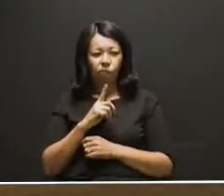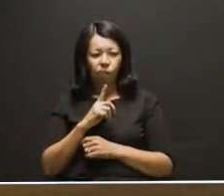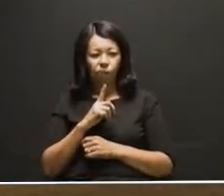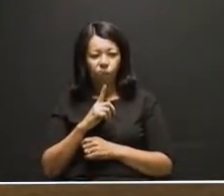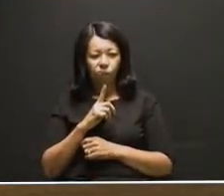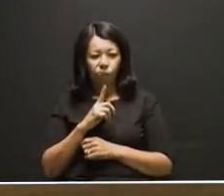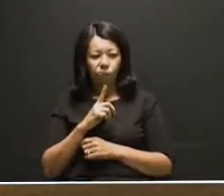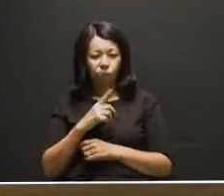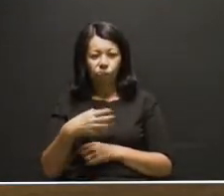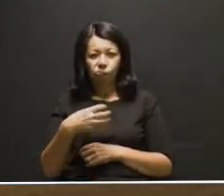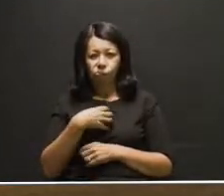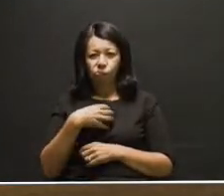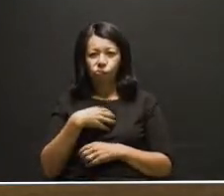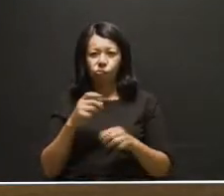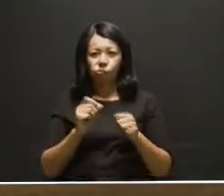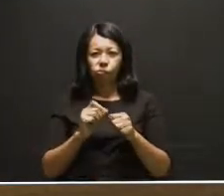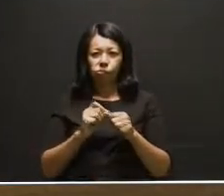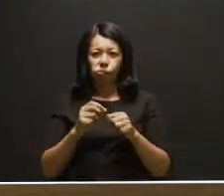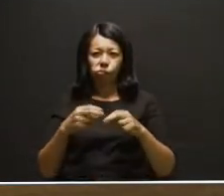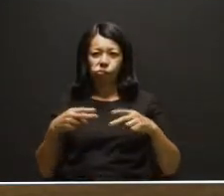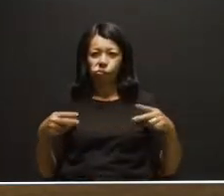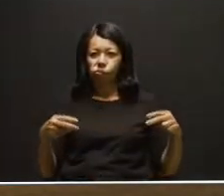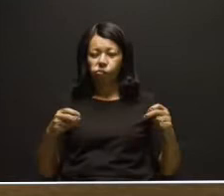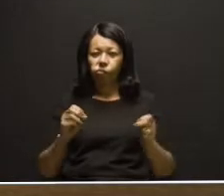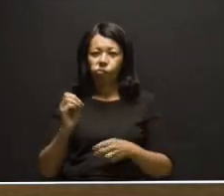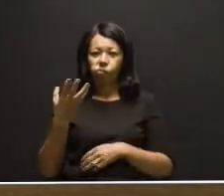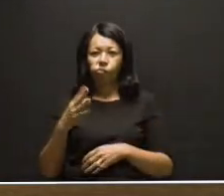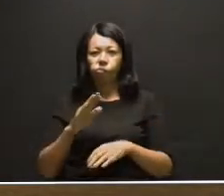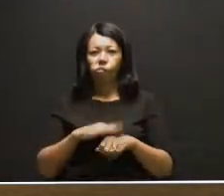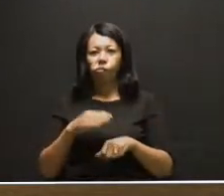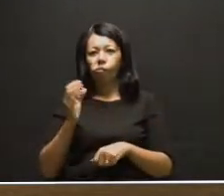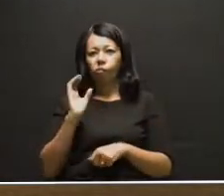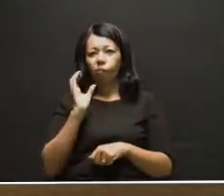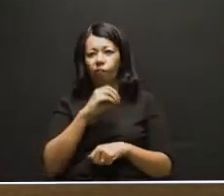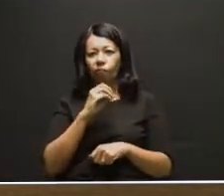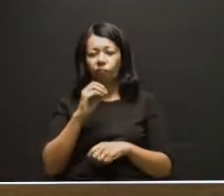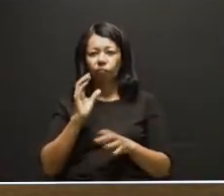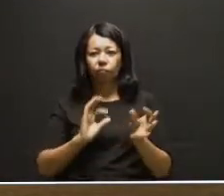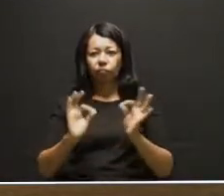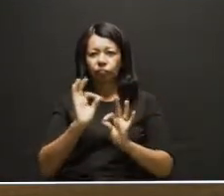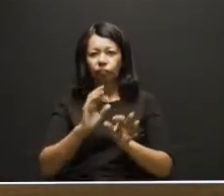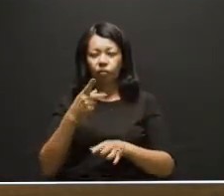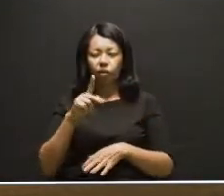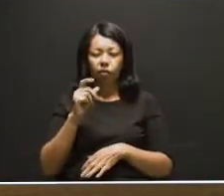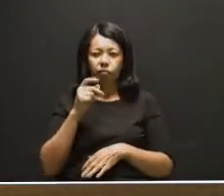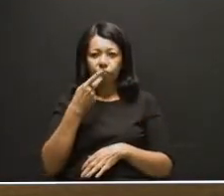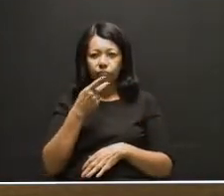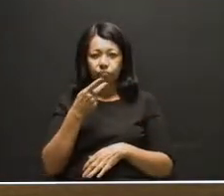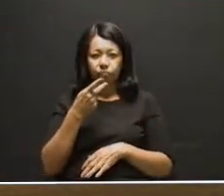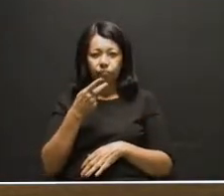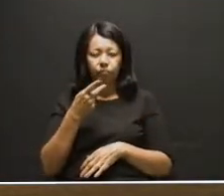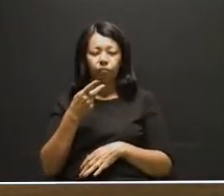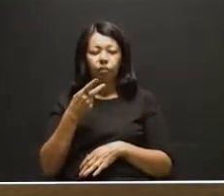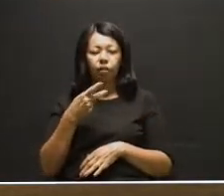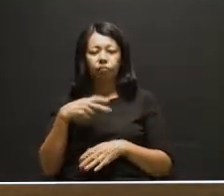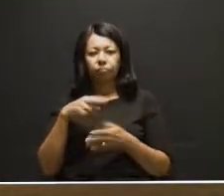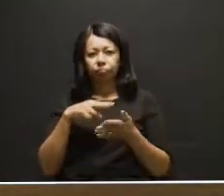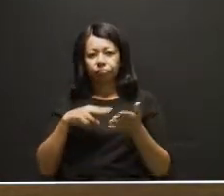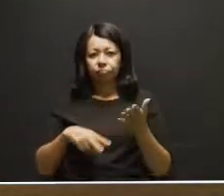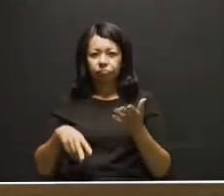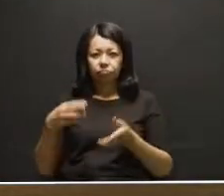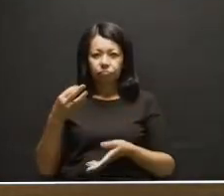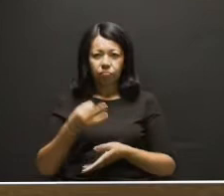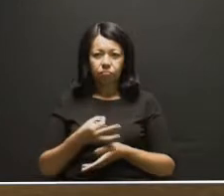maneiras até de fazer as coisas acontecerem mais rápido a esse projeto que vossa excelência vendo ali ele na íntegra é